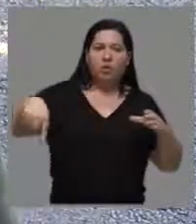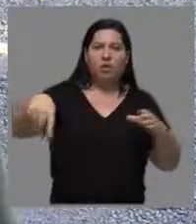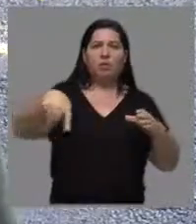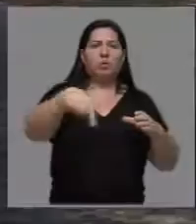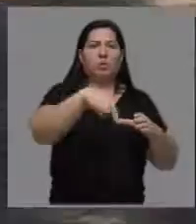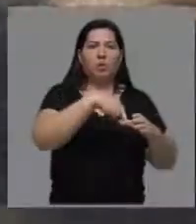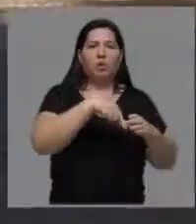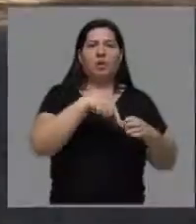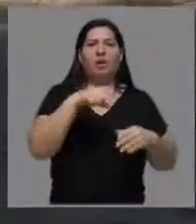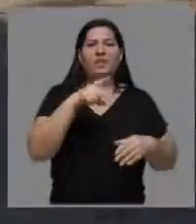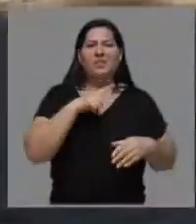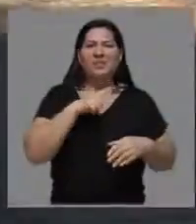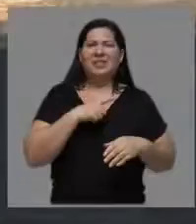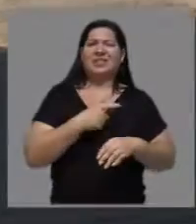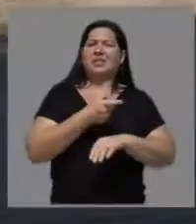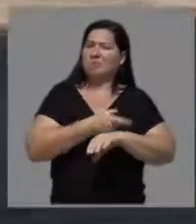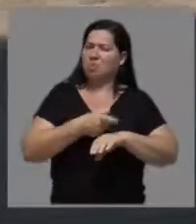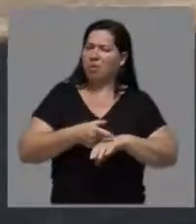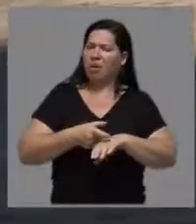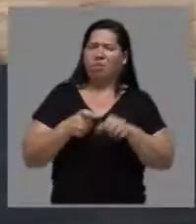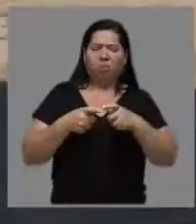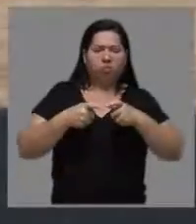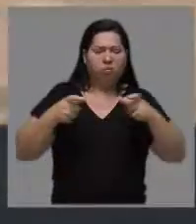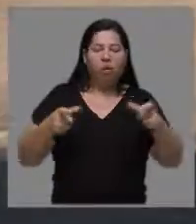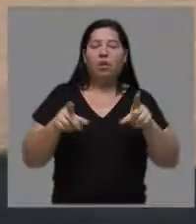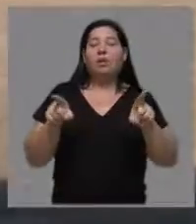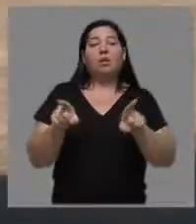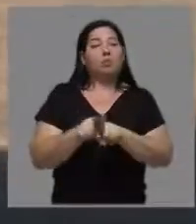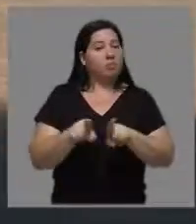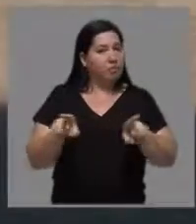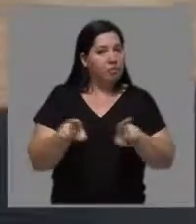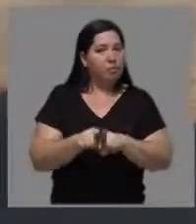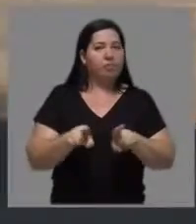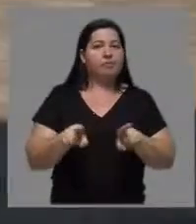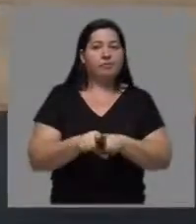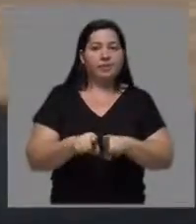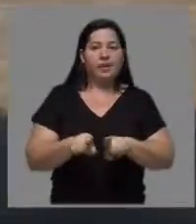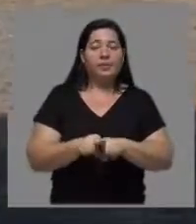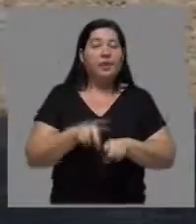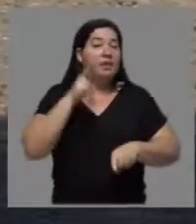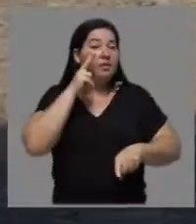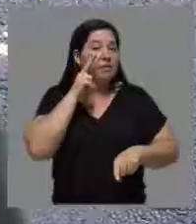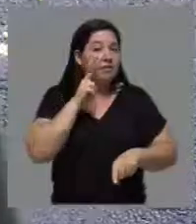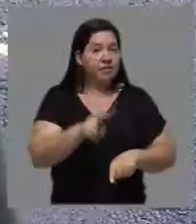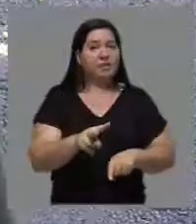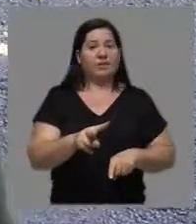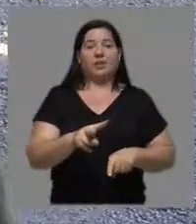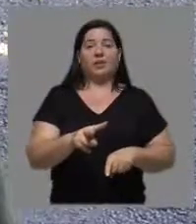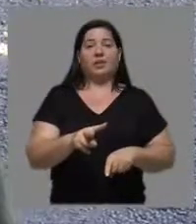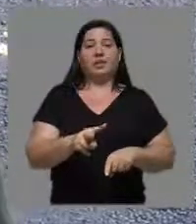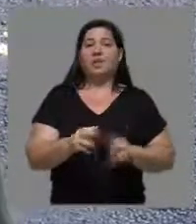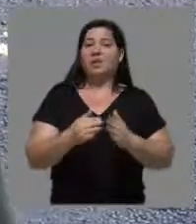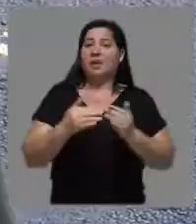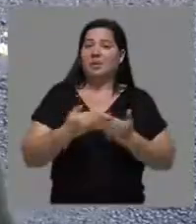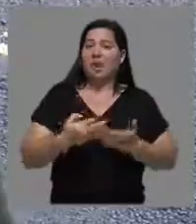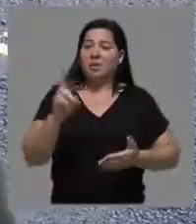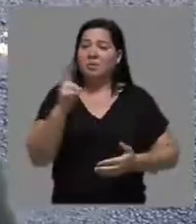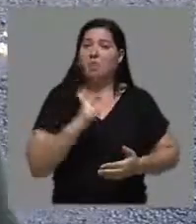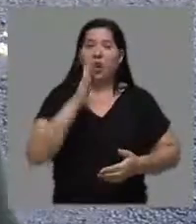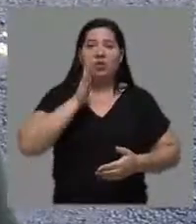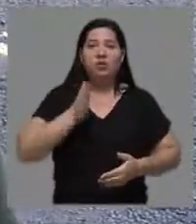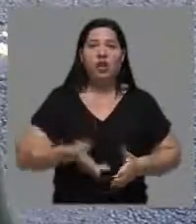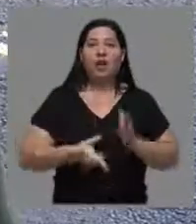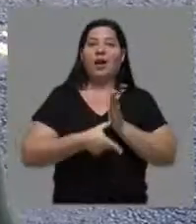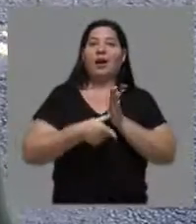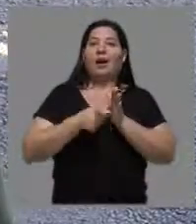onde havia inúmeros buracos, né? E o que nós temos visto é o atendimento dos nossos requerimentos, antes mesmo